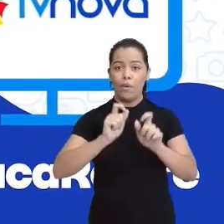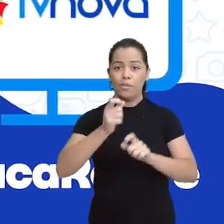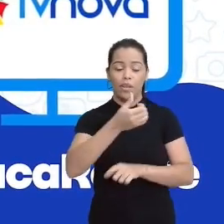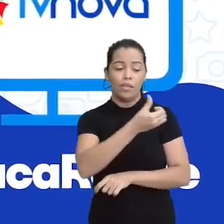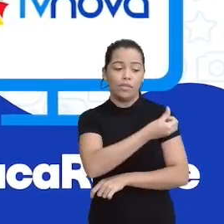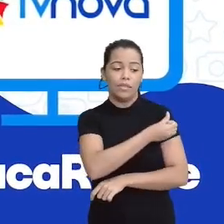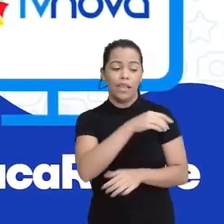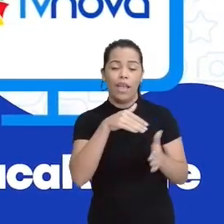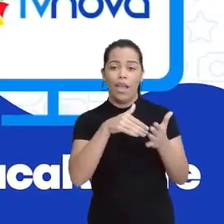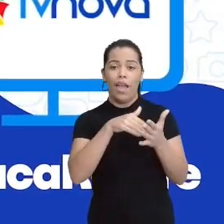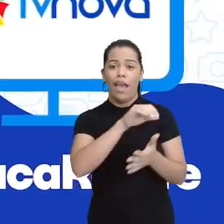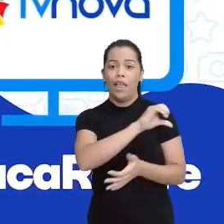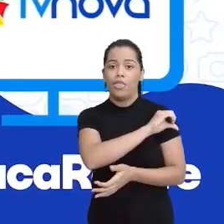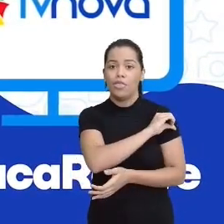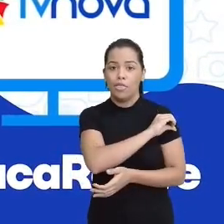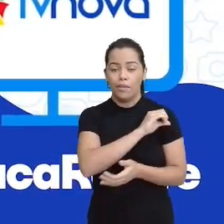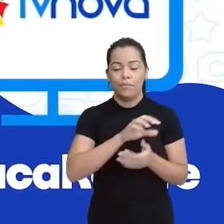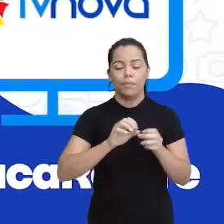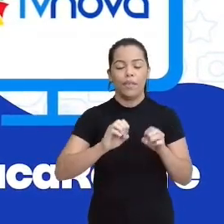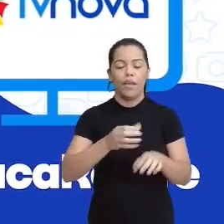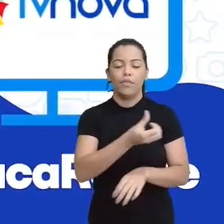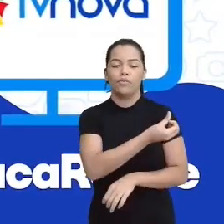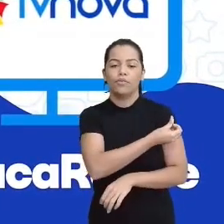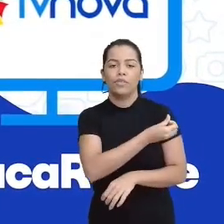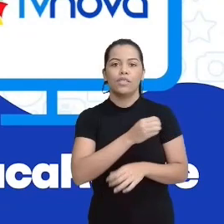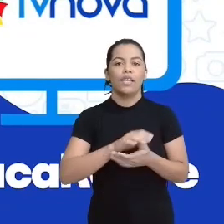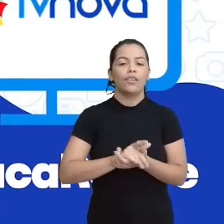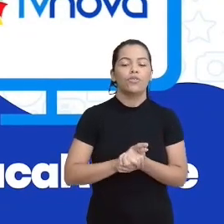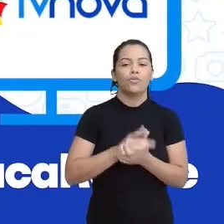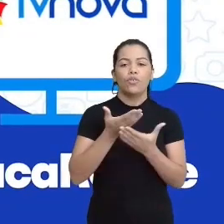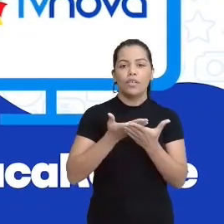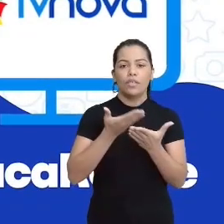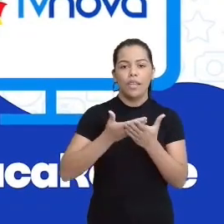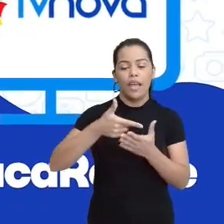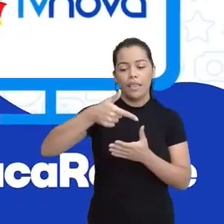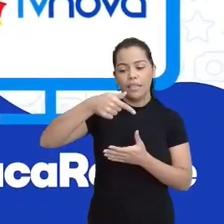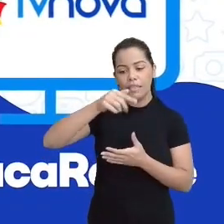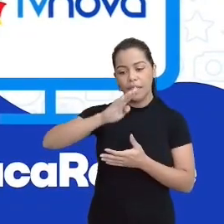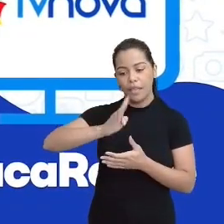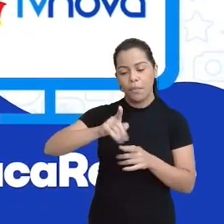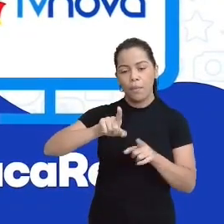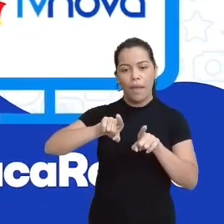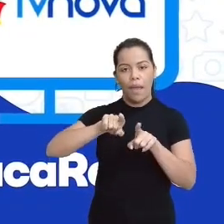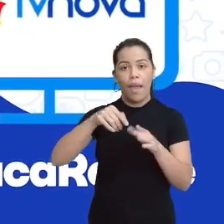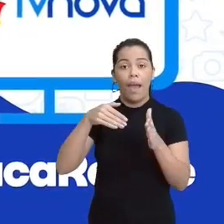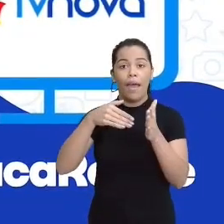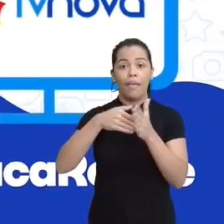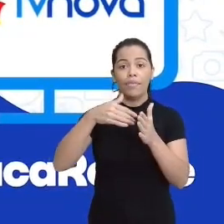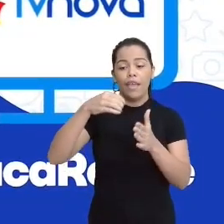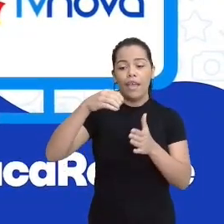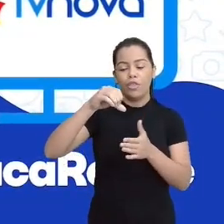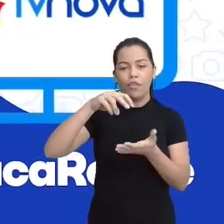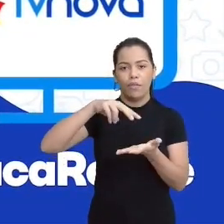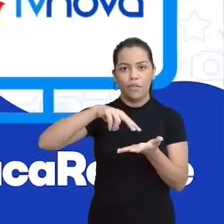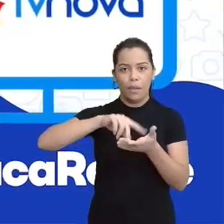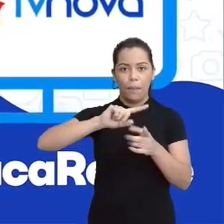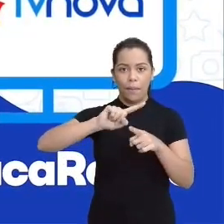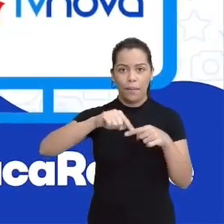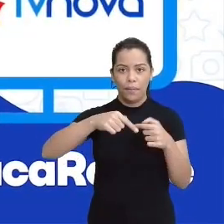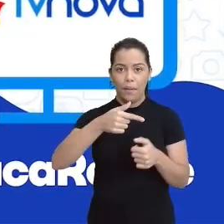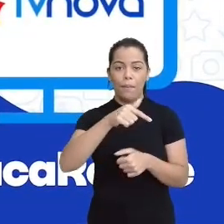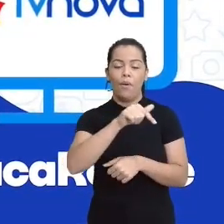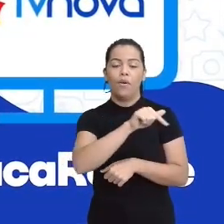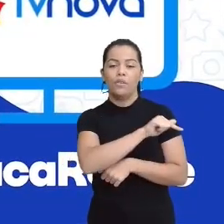ano. As aulas do 6º ano serão exibidas de 7h30 às 9 horas da manhã. Já o 7º ano do ensino fundamental,